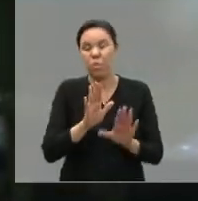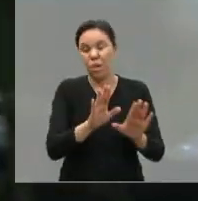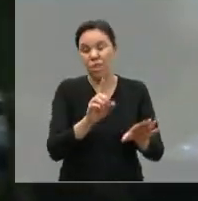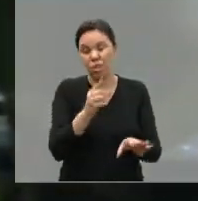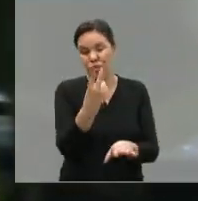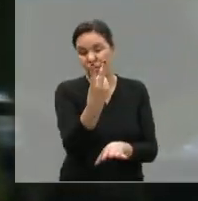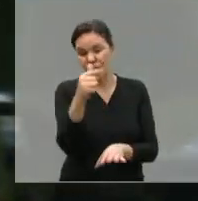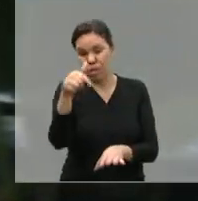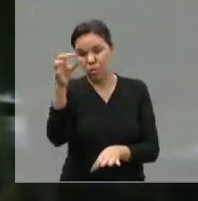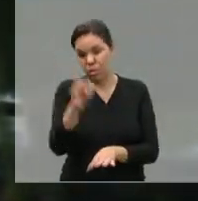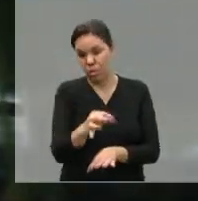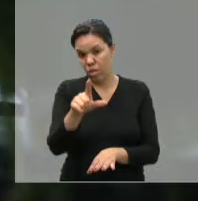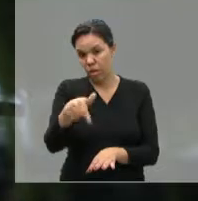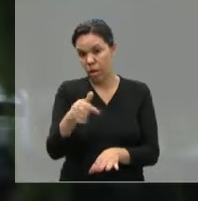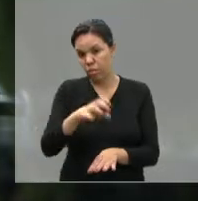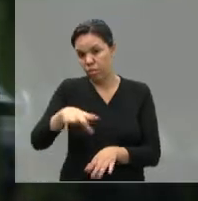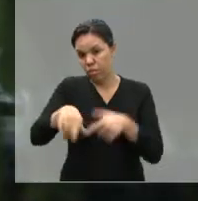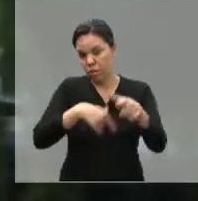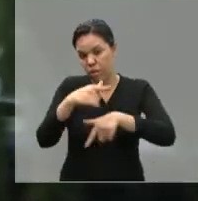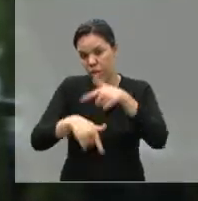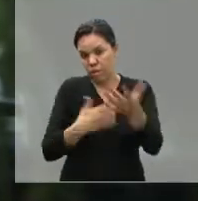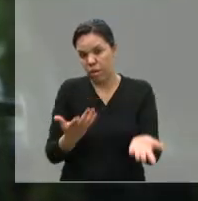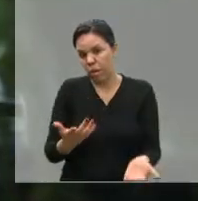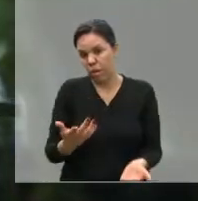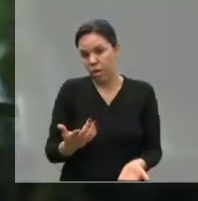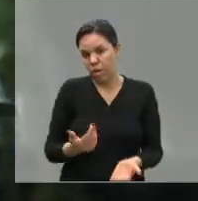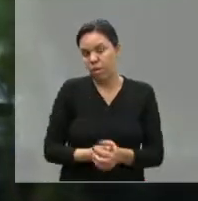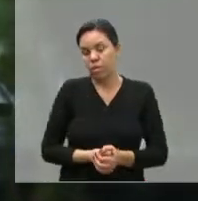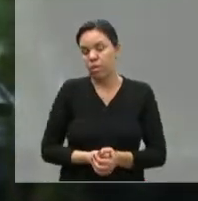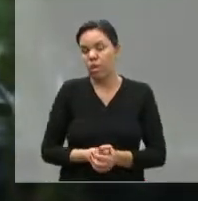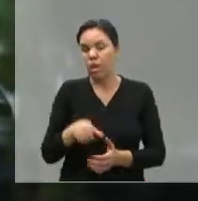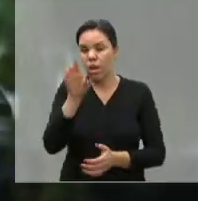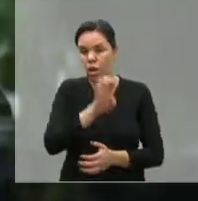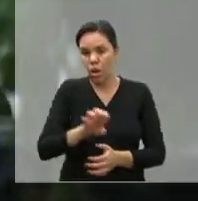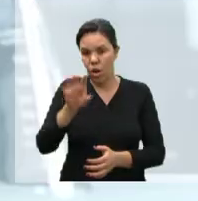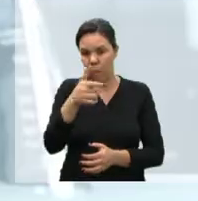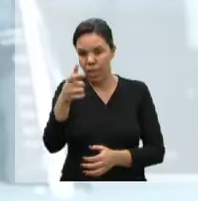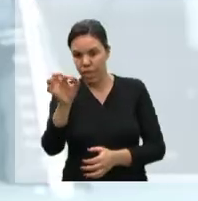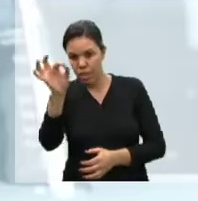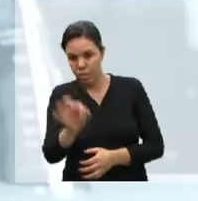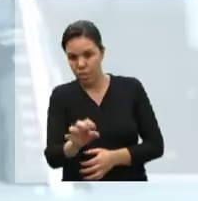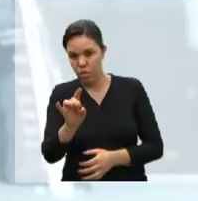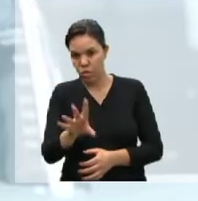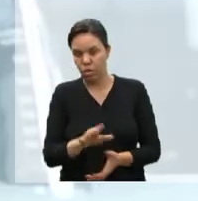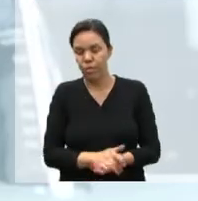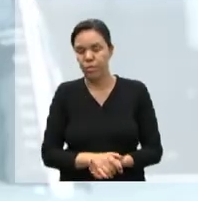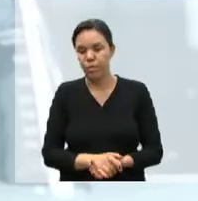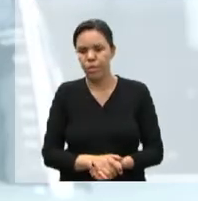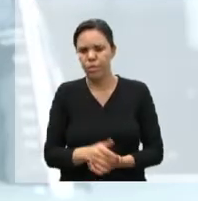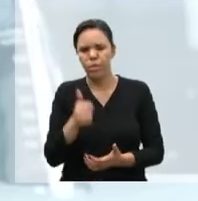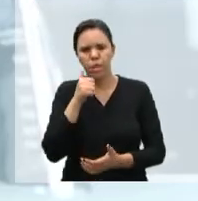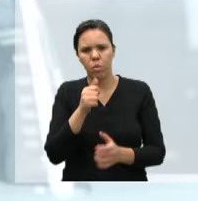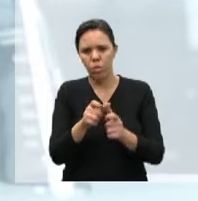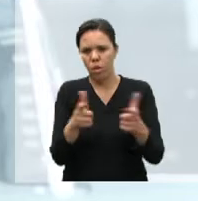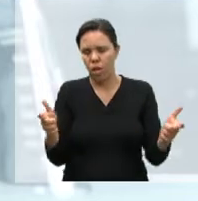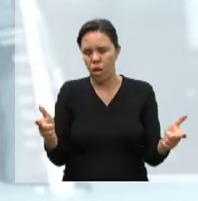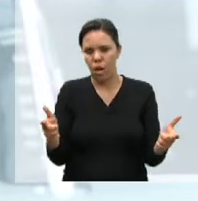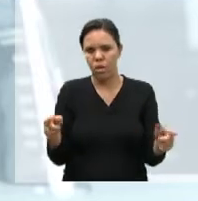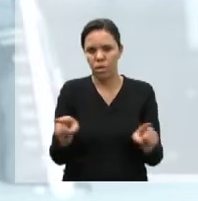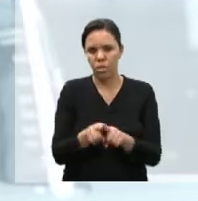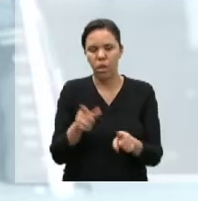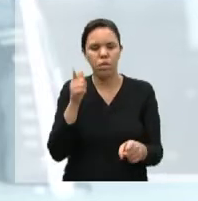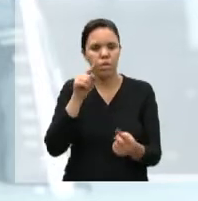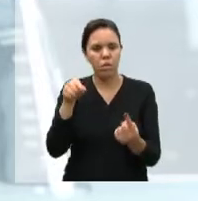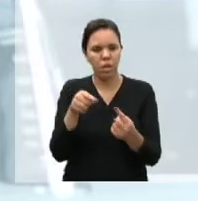cargos científicos. E na Europa esse número cai para 10% em mulheres que alcançam cargos mais altos dentro da carreira científica, né,